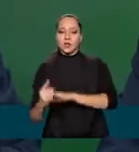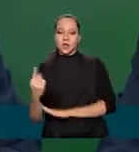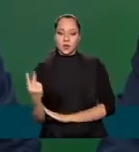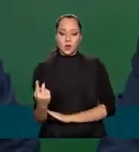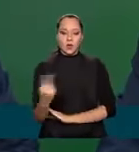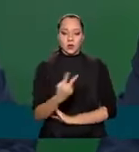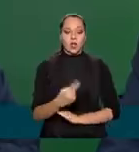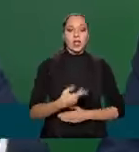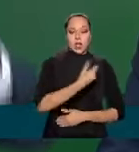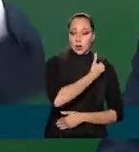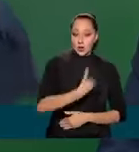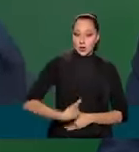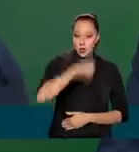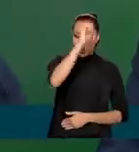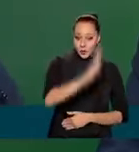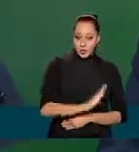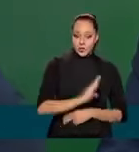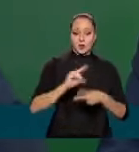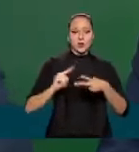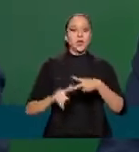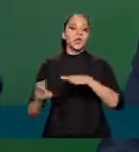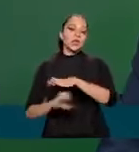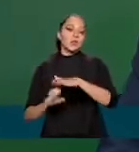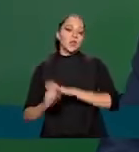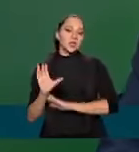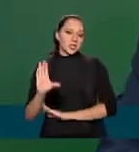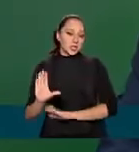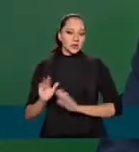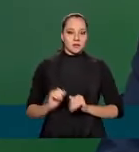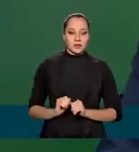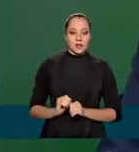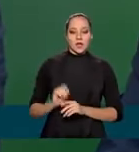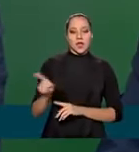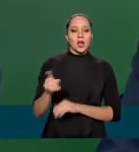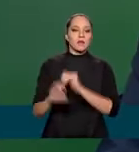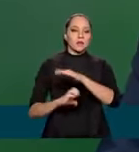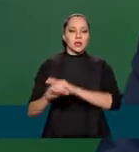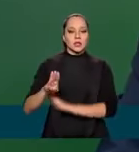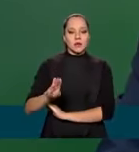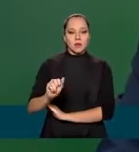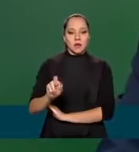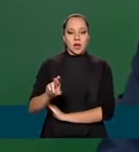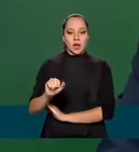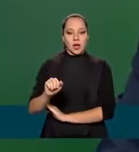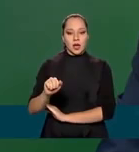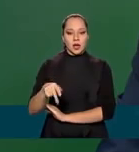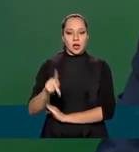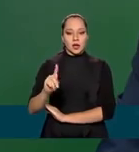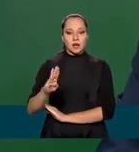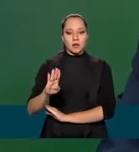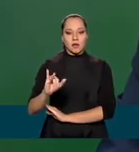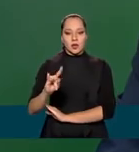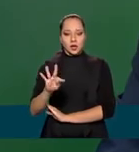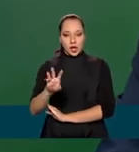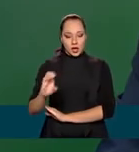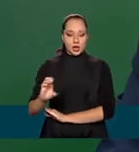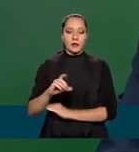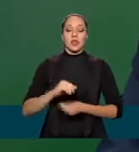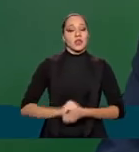perdão entre o governo brasileiro e a empresa Barak biotech e diz que